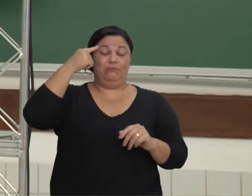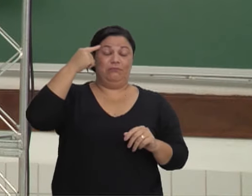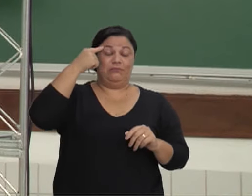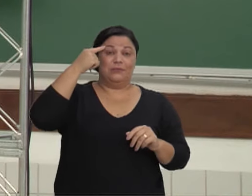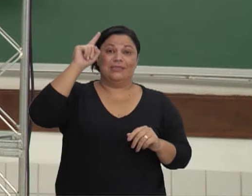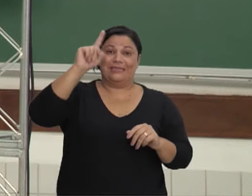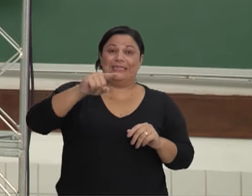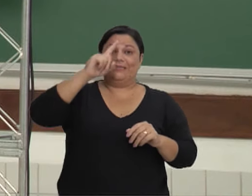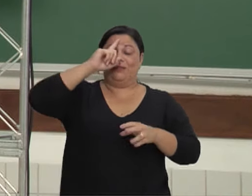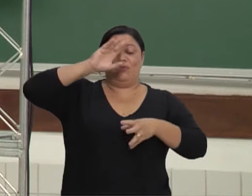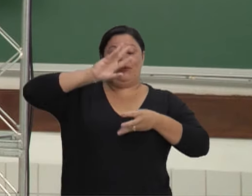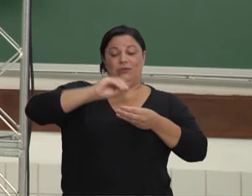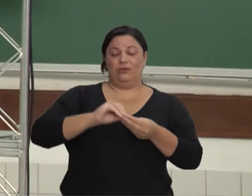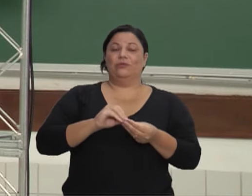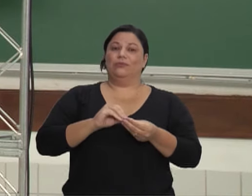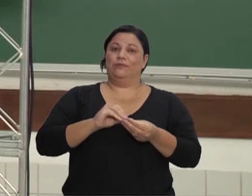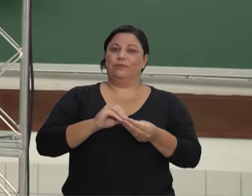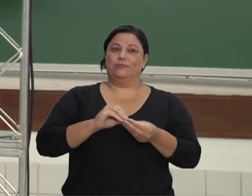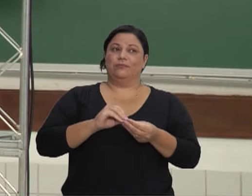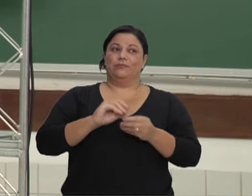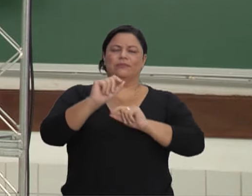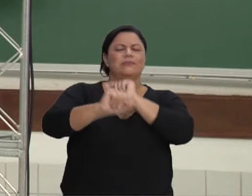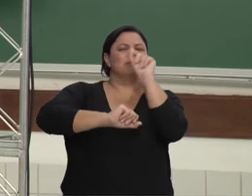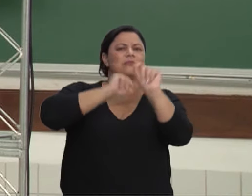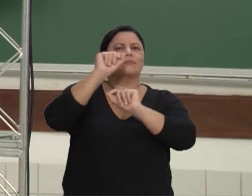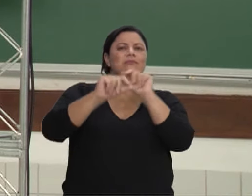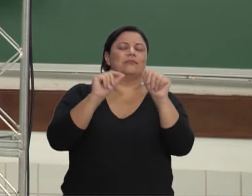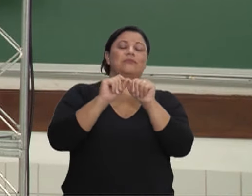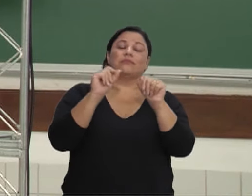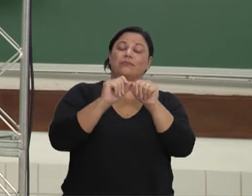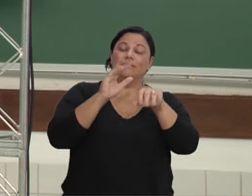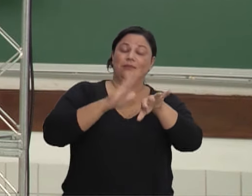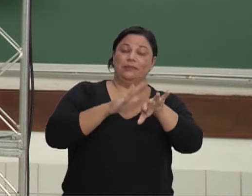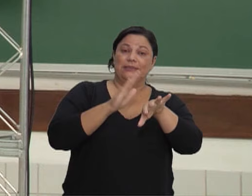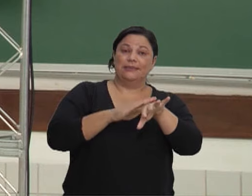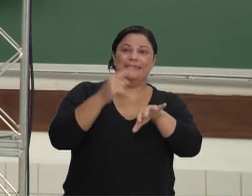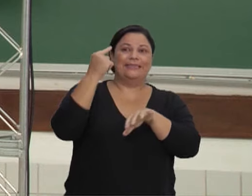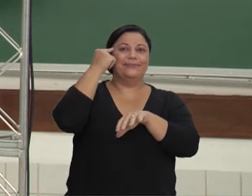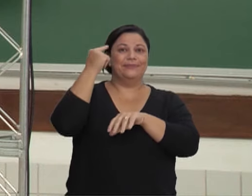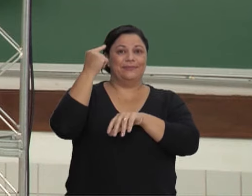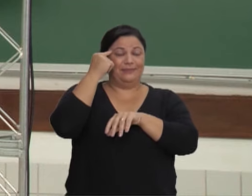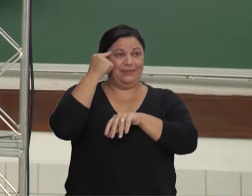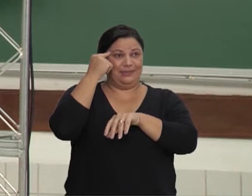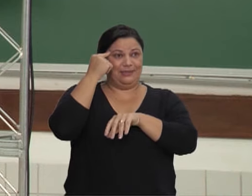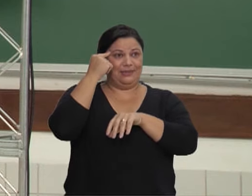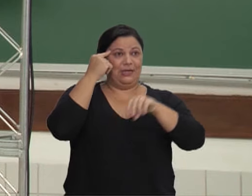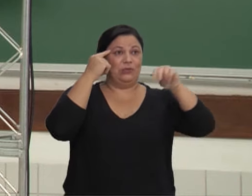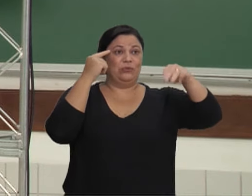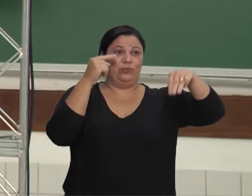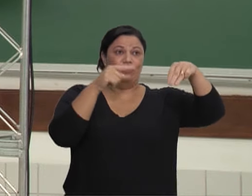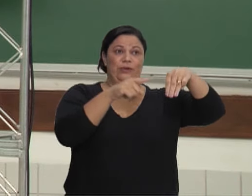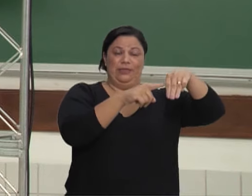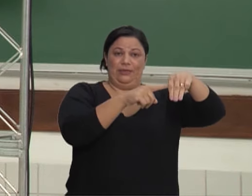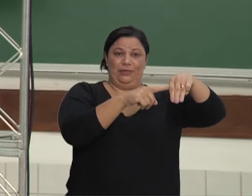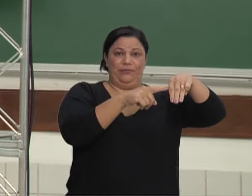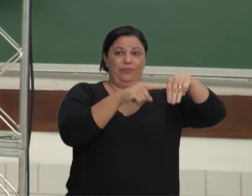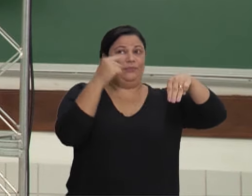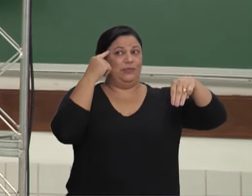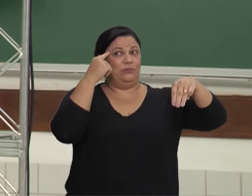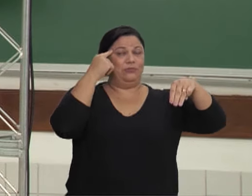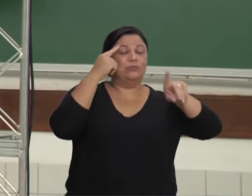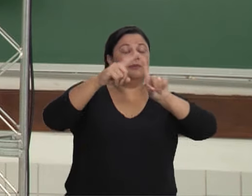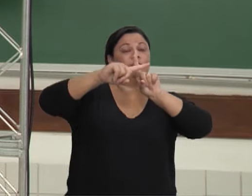na hora de resolver. O que eu tenho que fazer? Pensar no m como se ele fosse